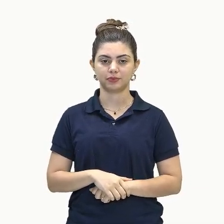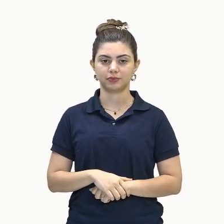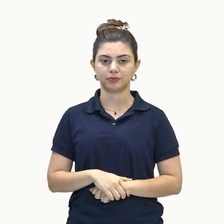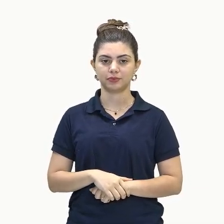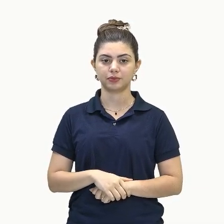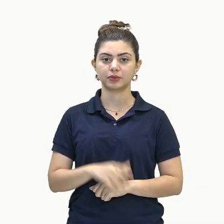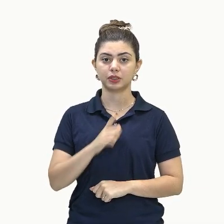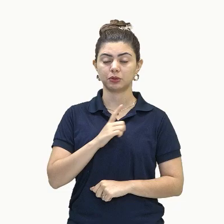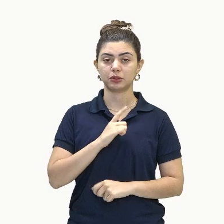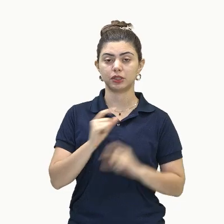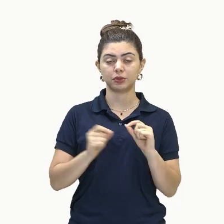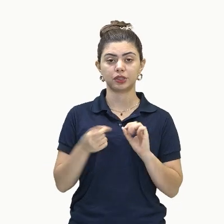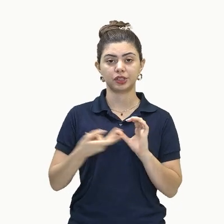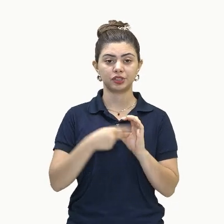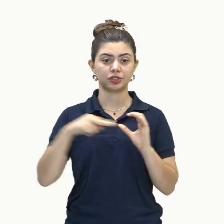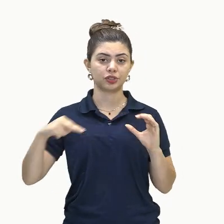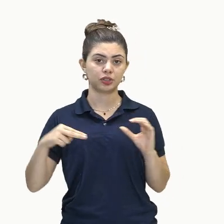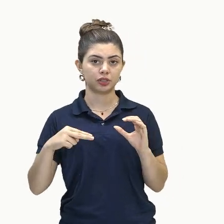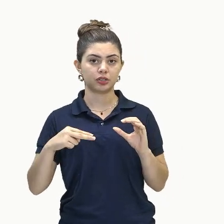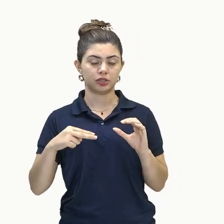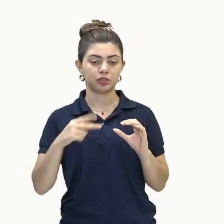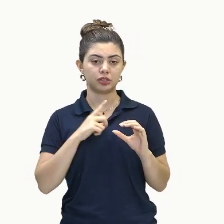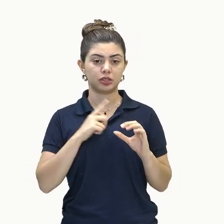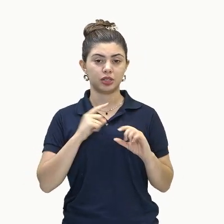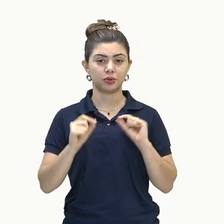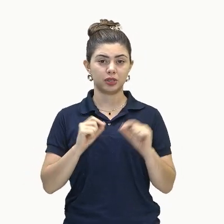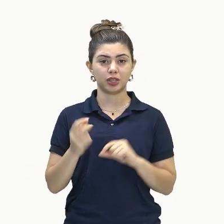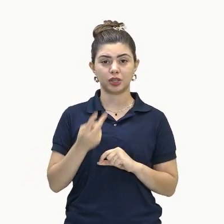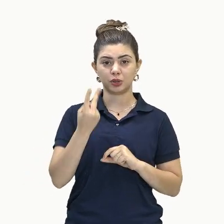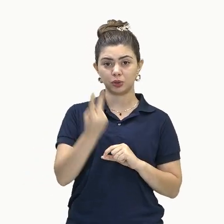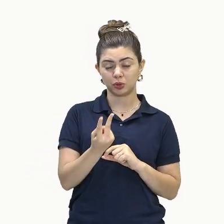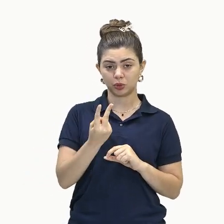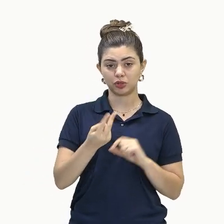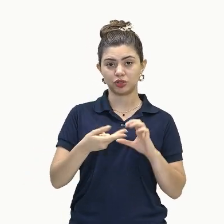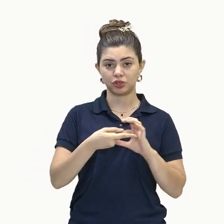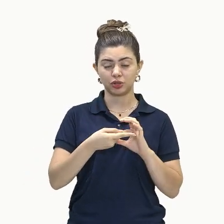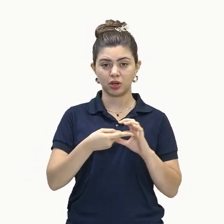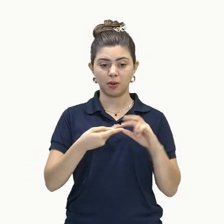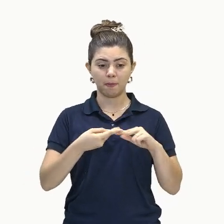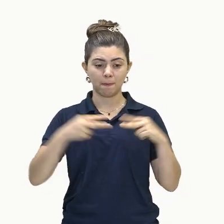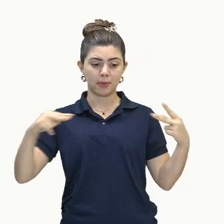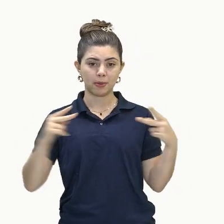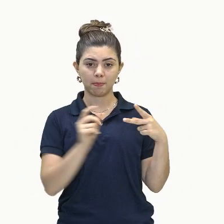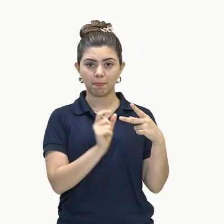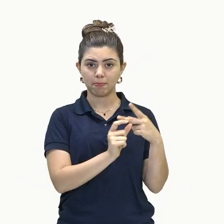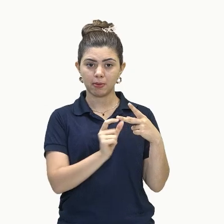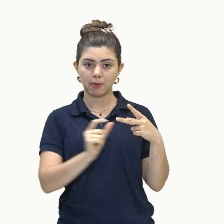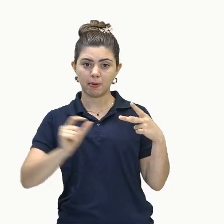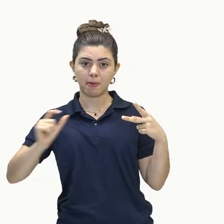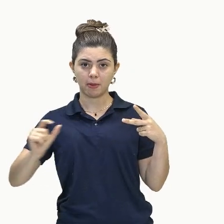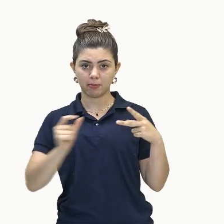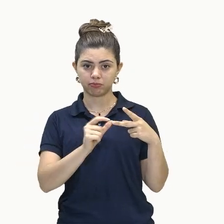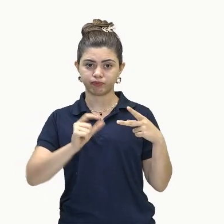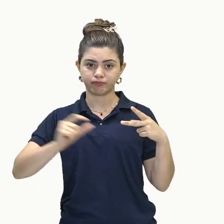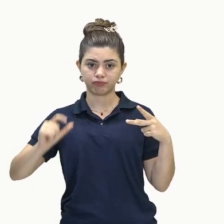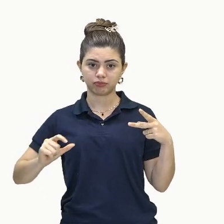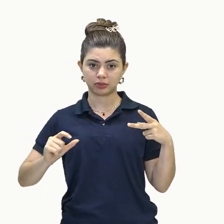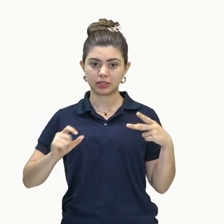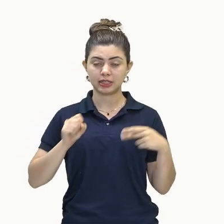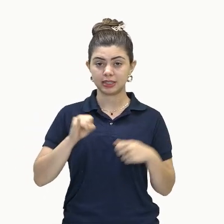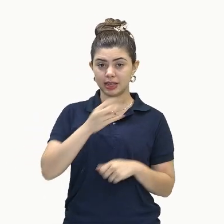2 genes recessivos. Então, todo mundo aqui que não tem polidactilia vai ser